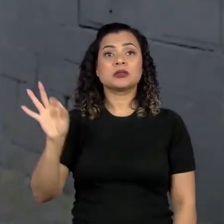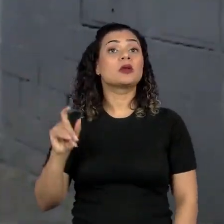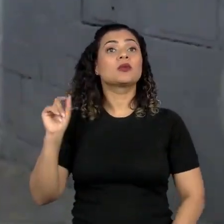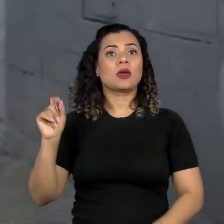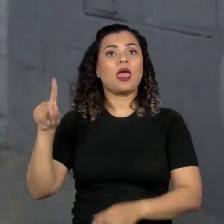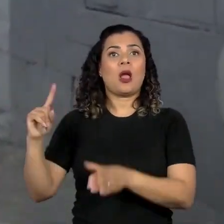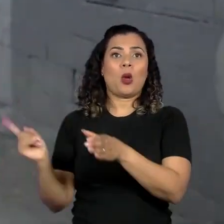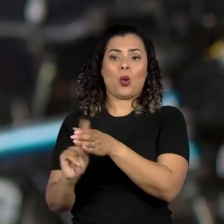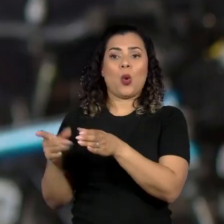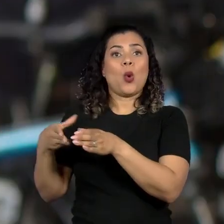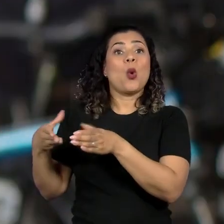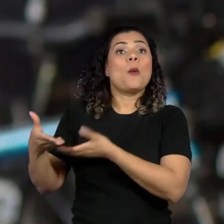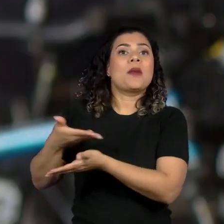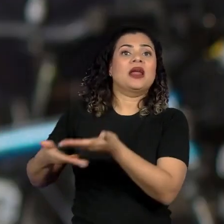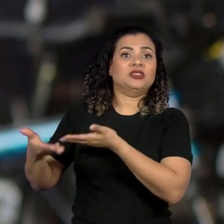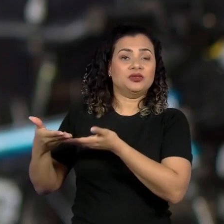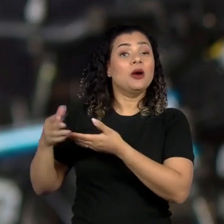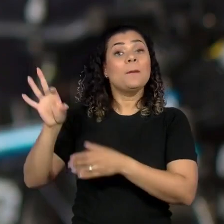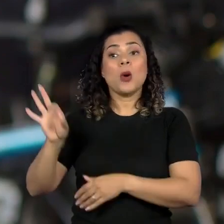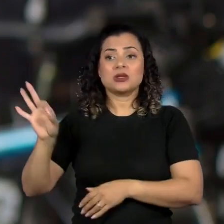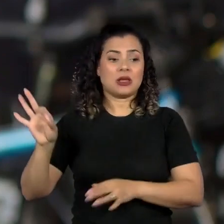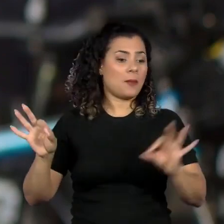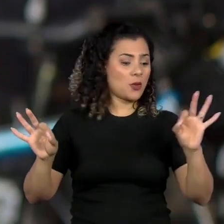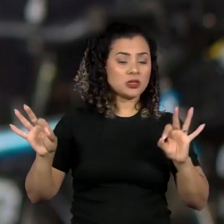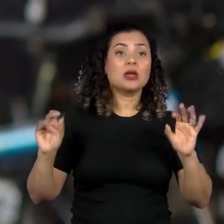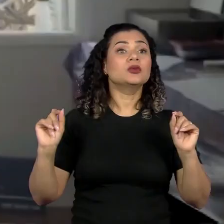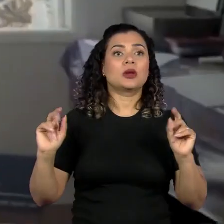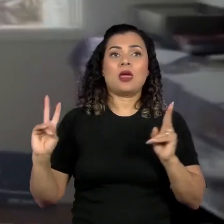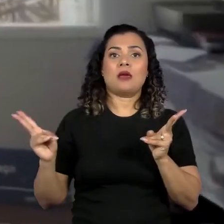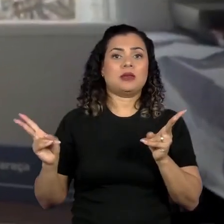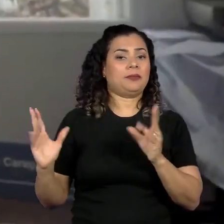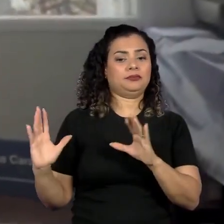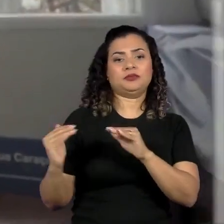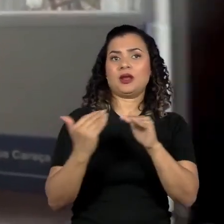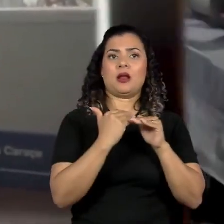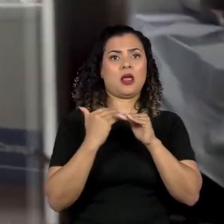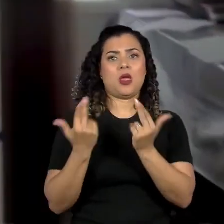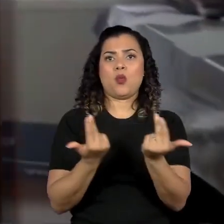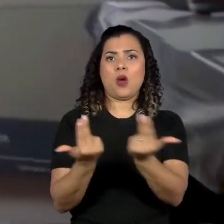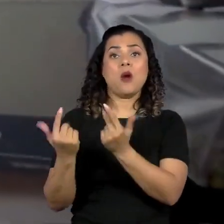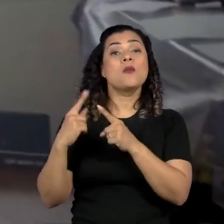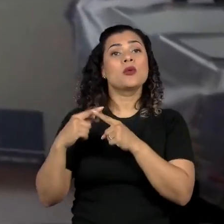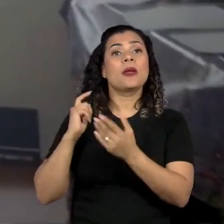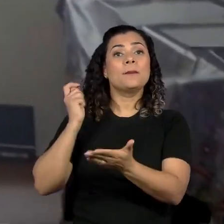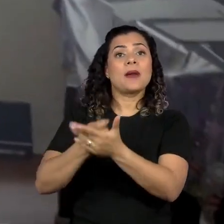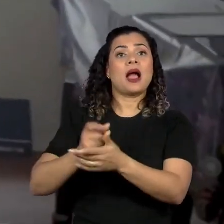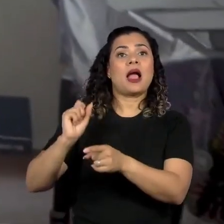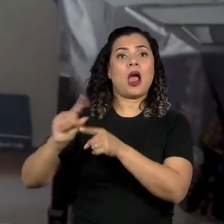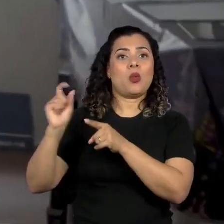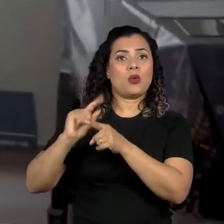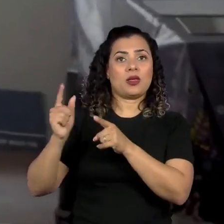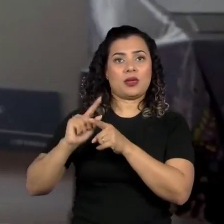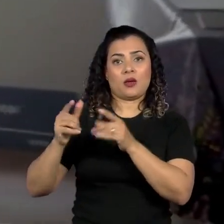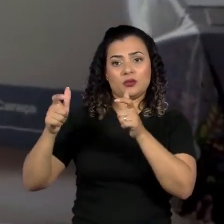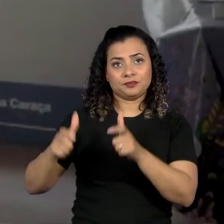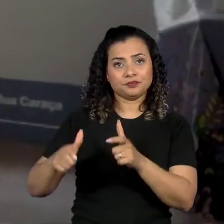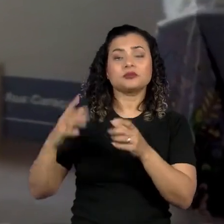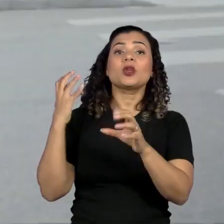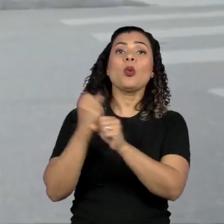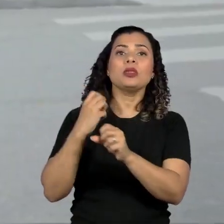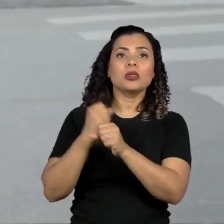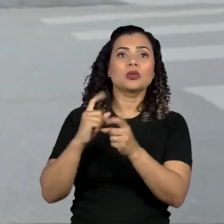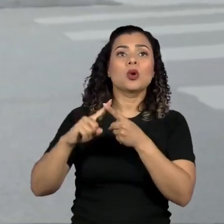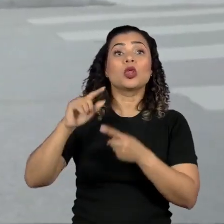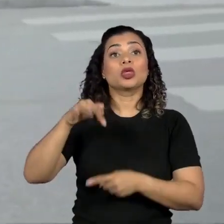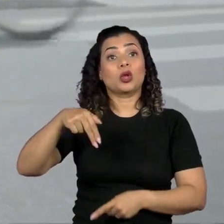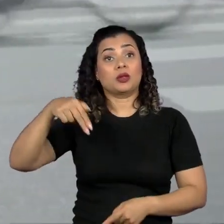para a cooperativa. Essa porcentagem é de uso coletivo. A gente usa para pagar o aluguel da nossa sede, contador, nota fiscal, e